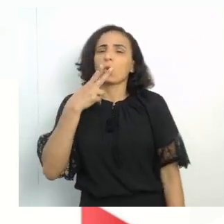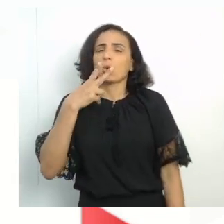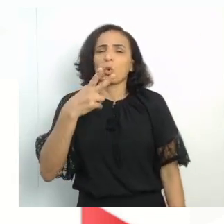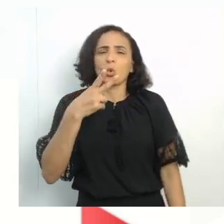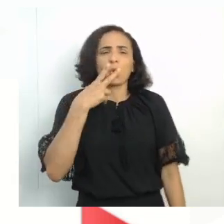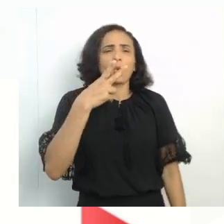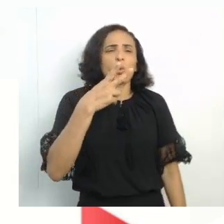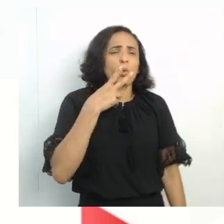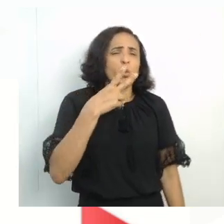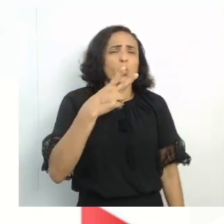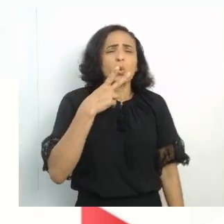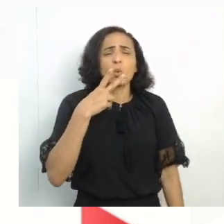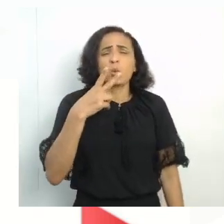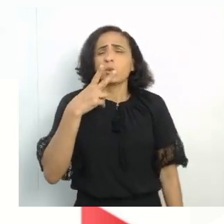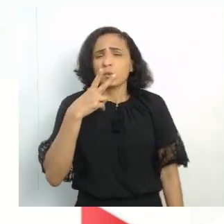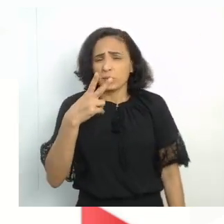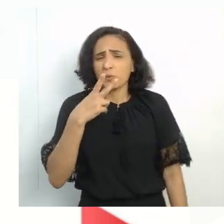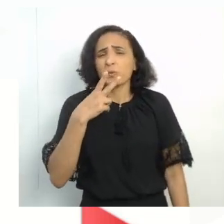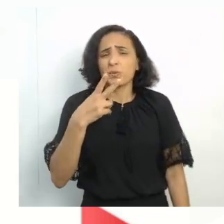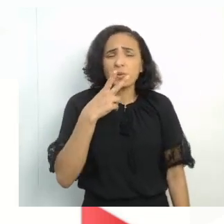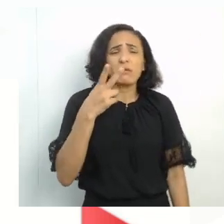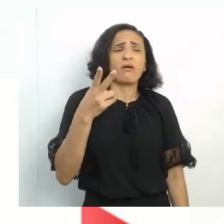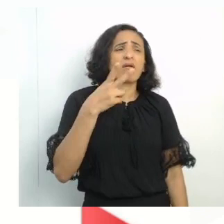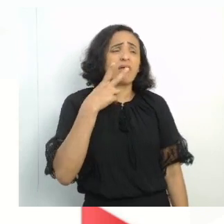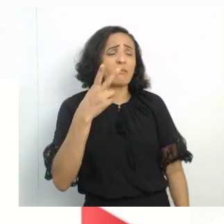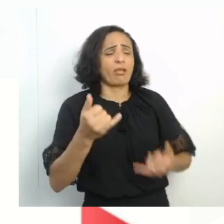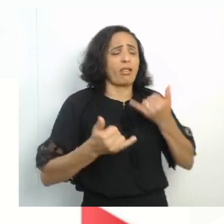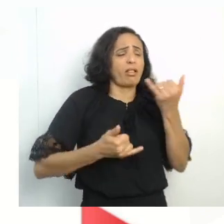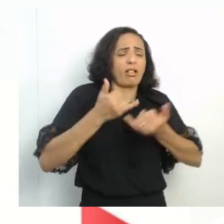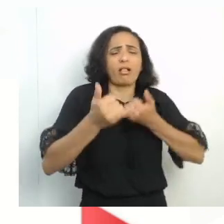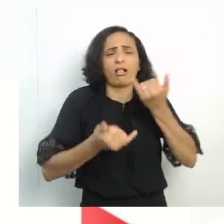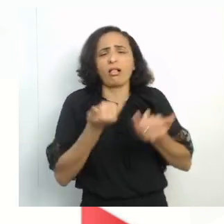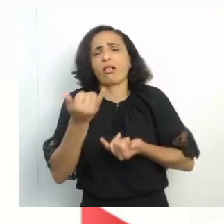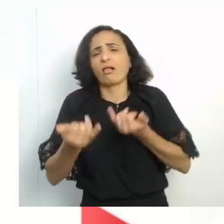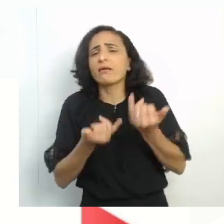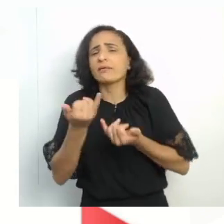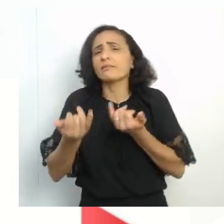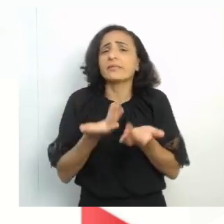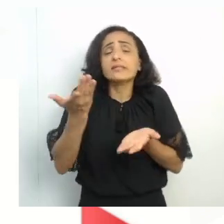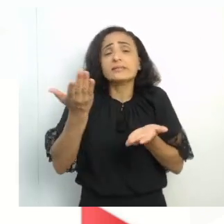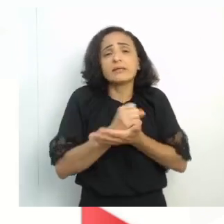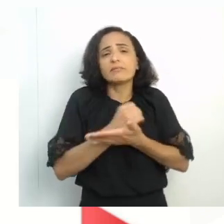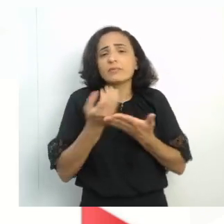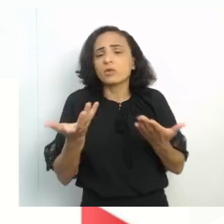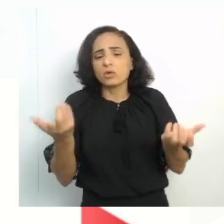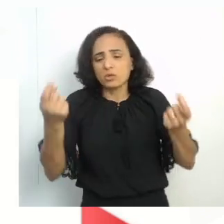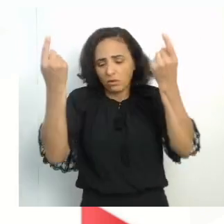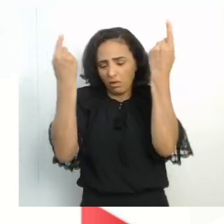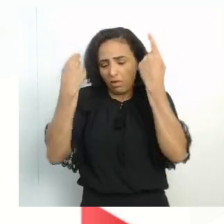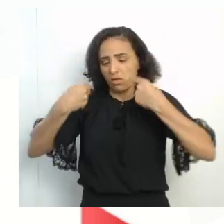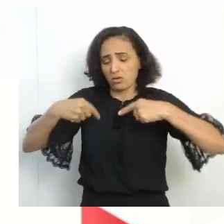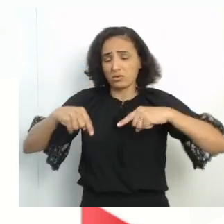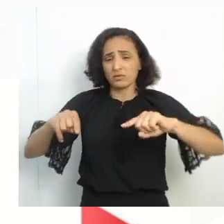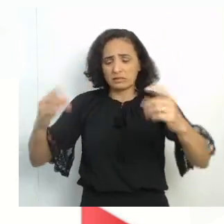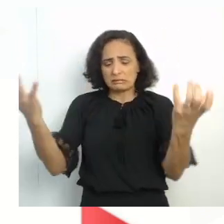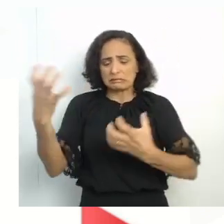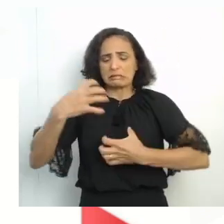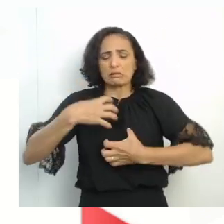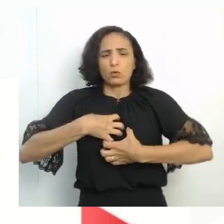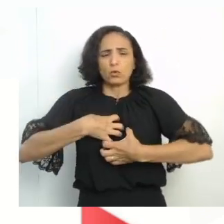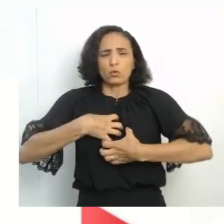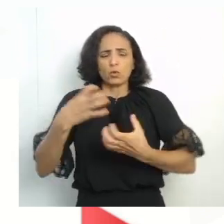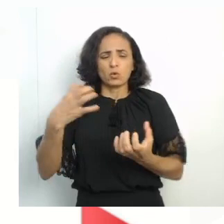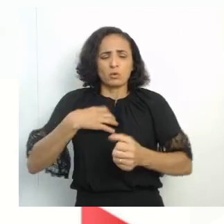ali do tipo recreativo, mas com o tempo o corpo ele vai sentindo a necessidade